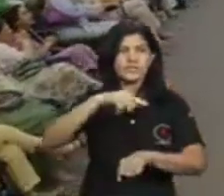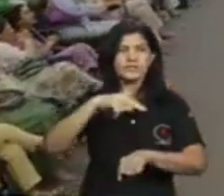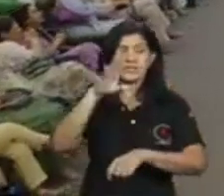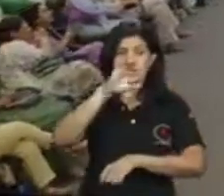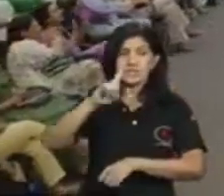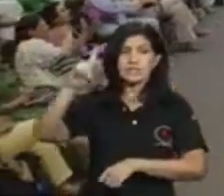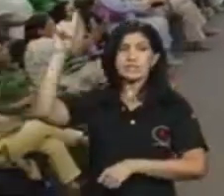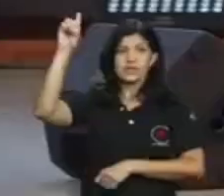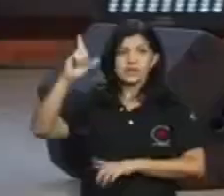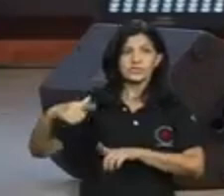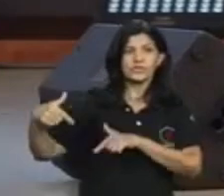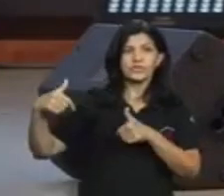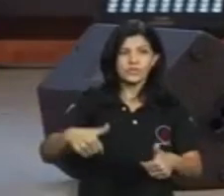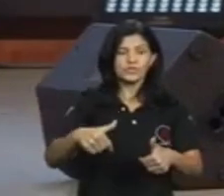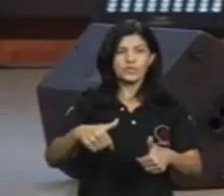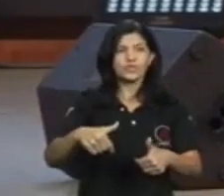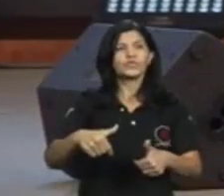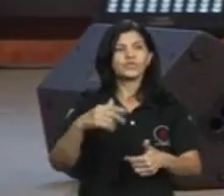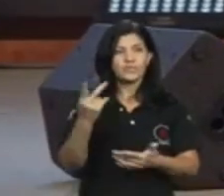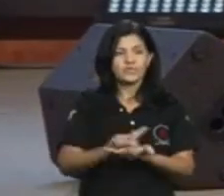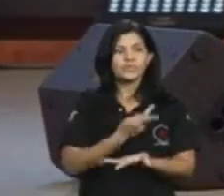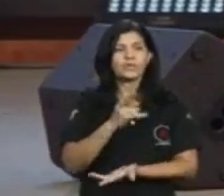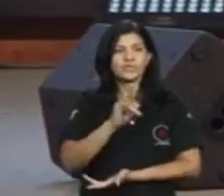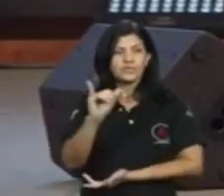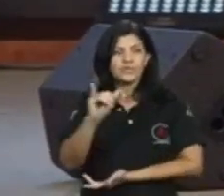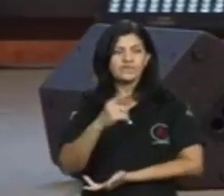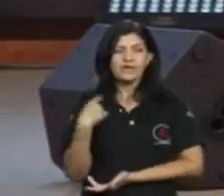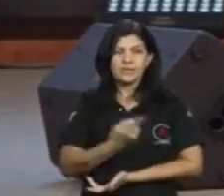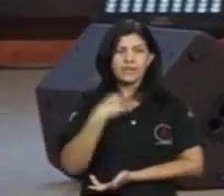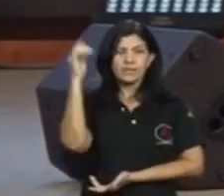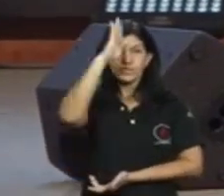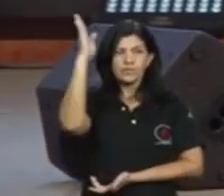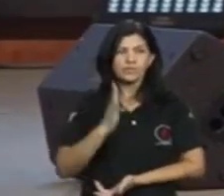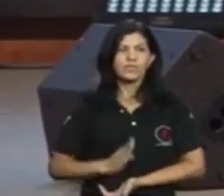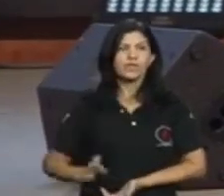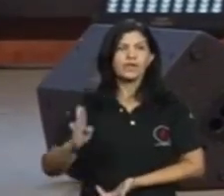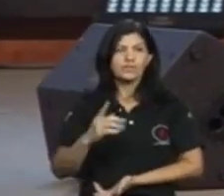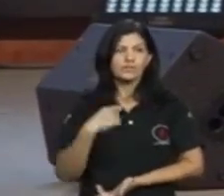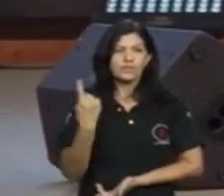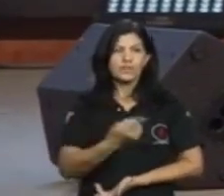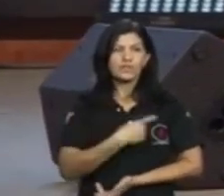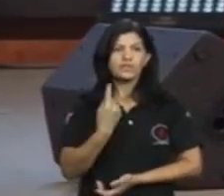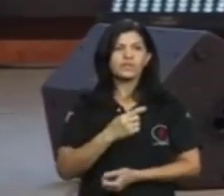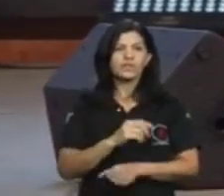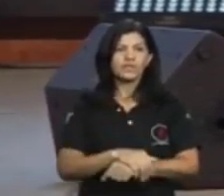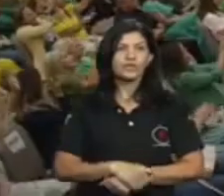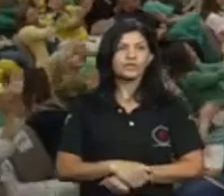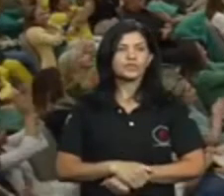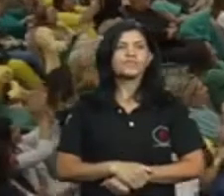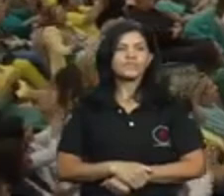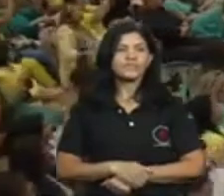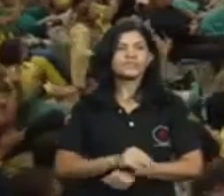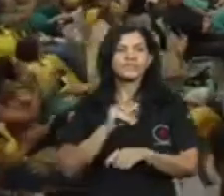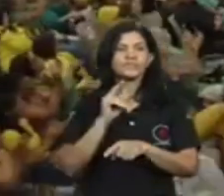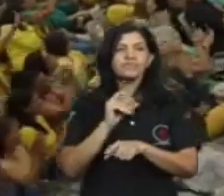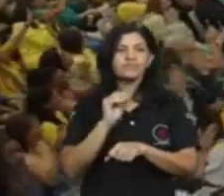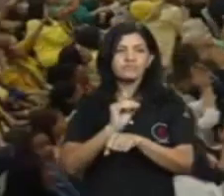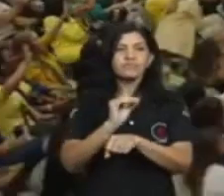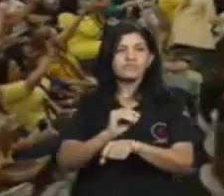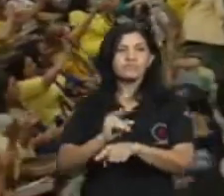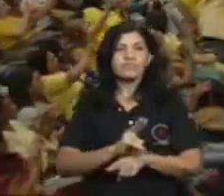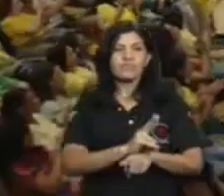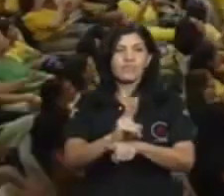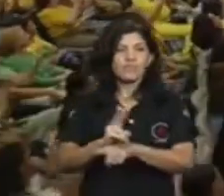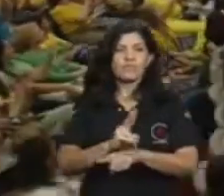vai cumprir tudo o que Ele tem para o nosso Brasil. Porque nós defendemos a pauta da família.